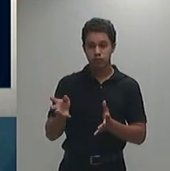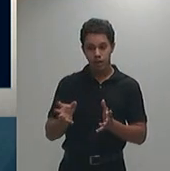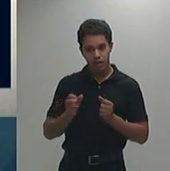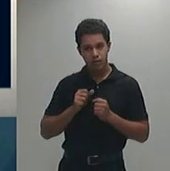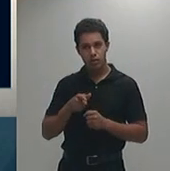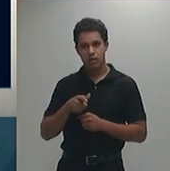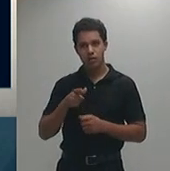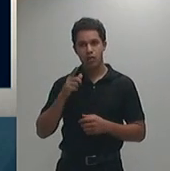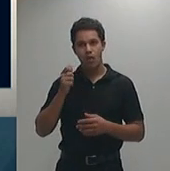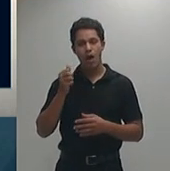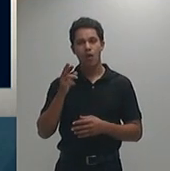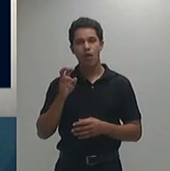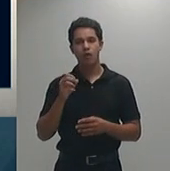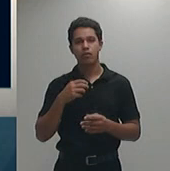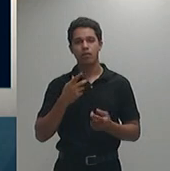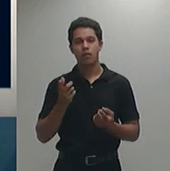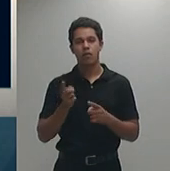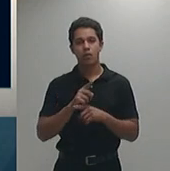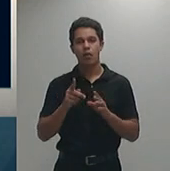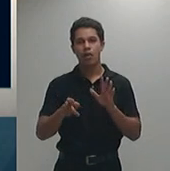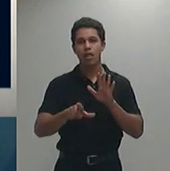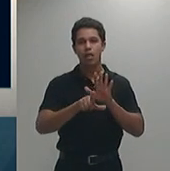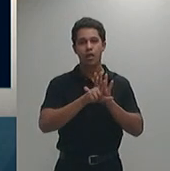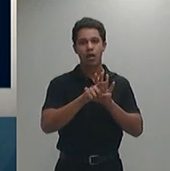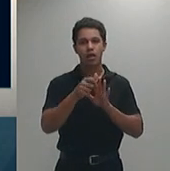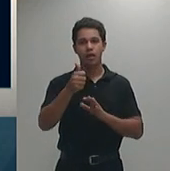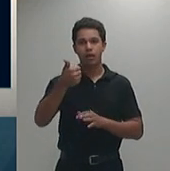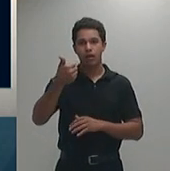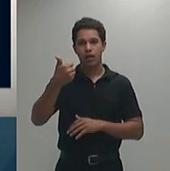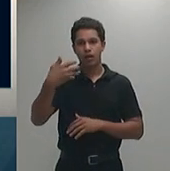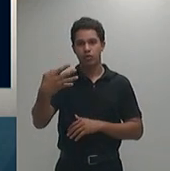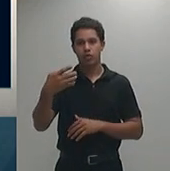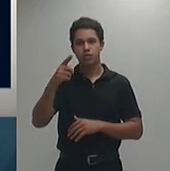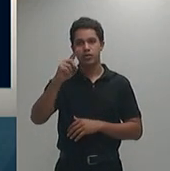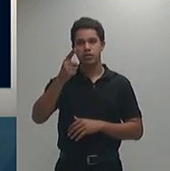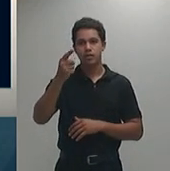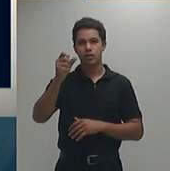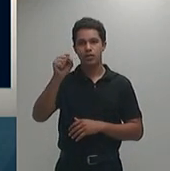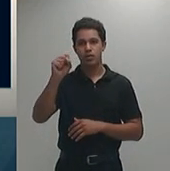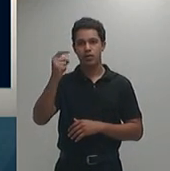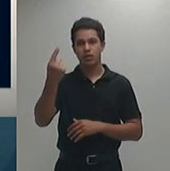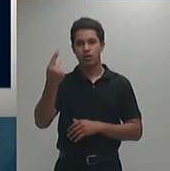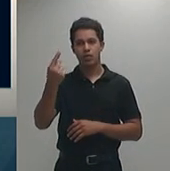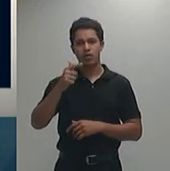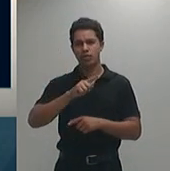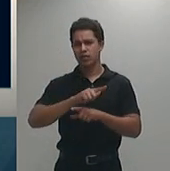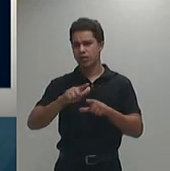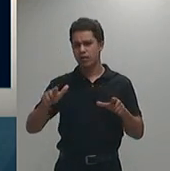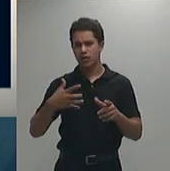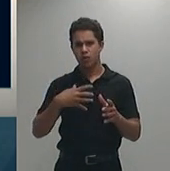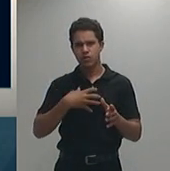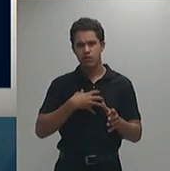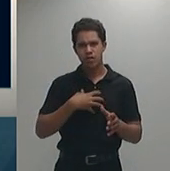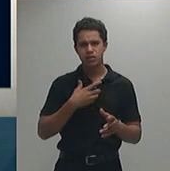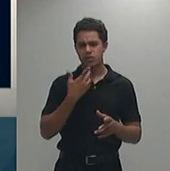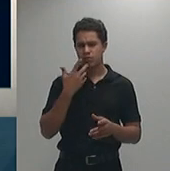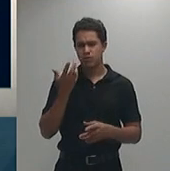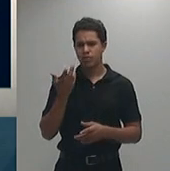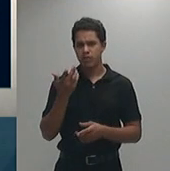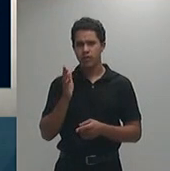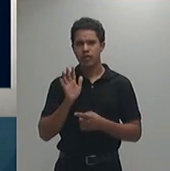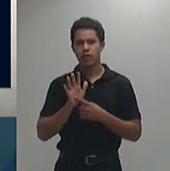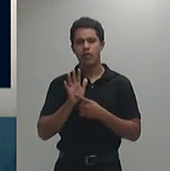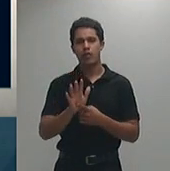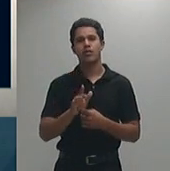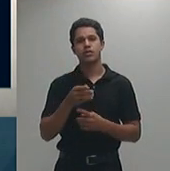as disposições trazidas na lei 14 181 não há na qual embargado qualquer consideração que de nem sequer implicitamente em seja essa